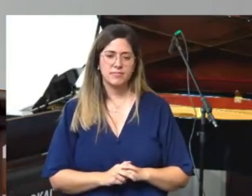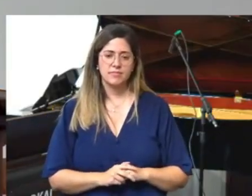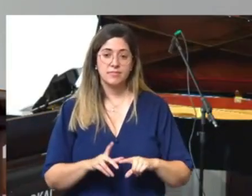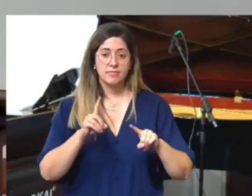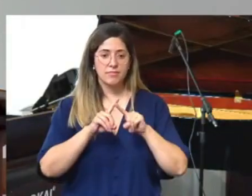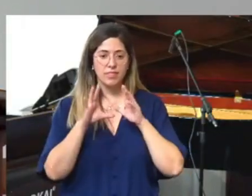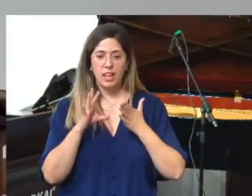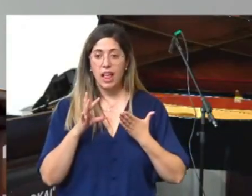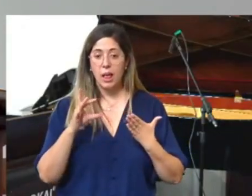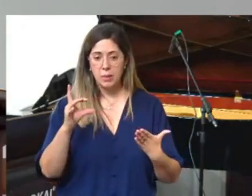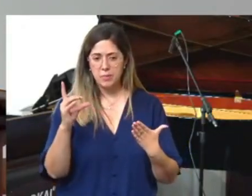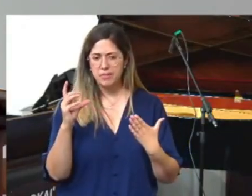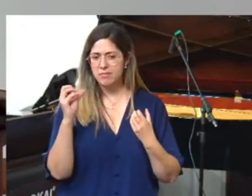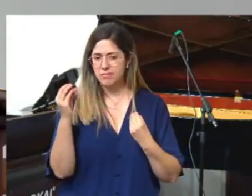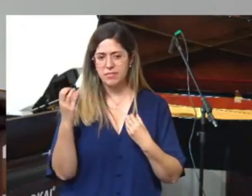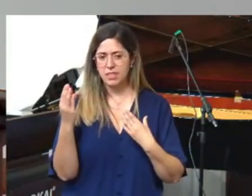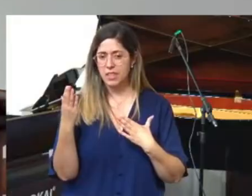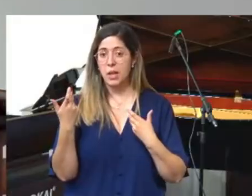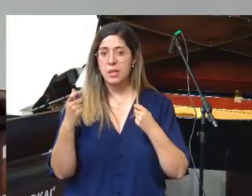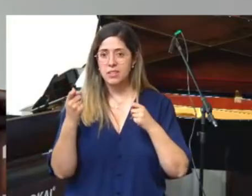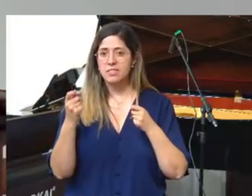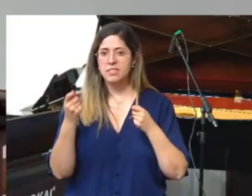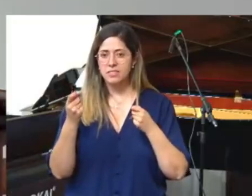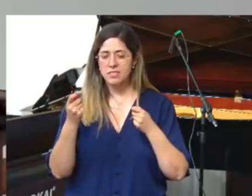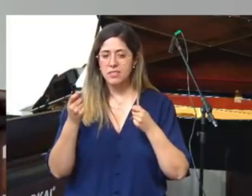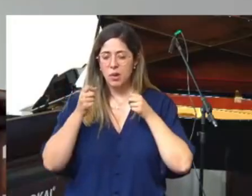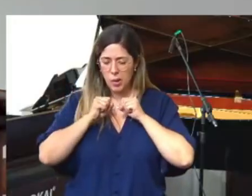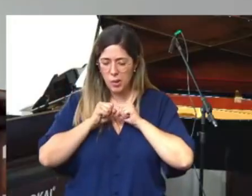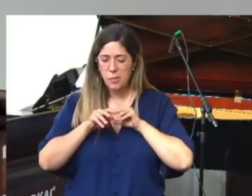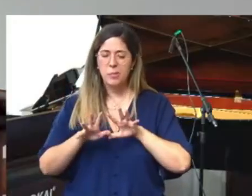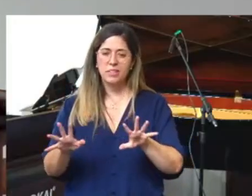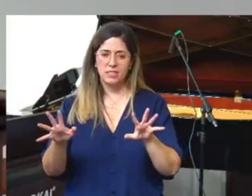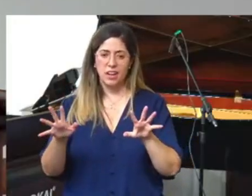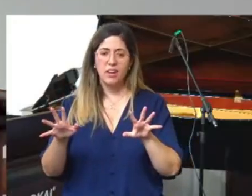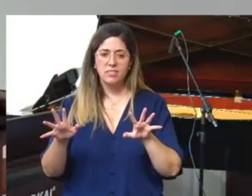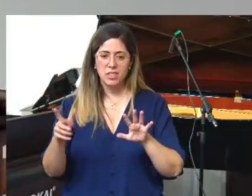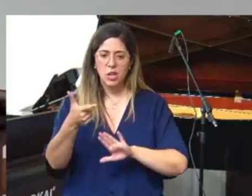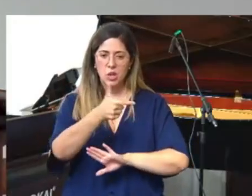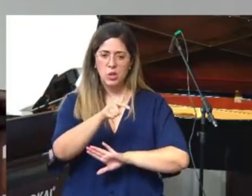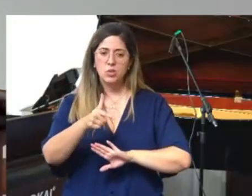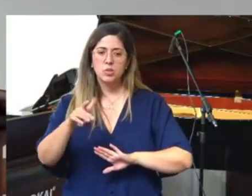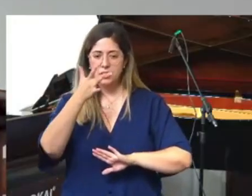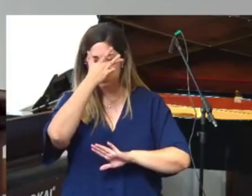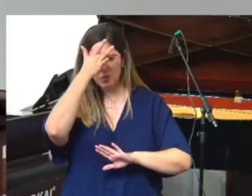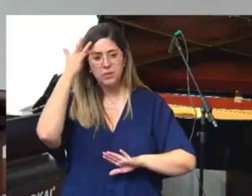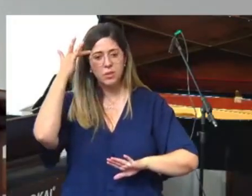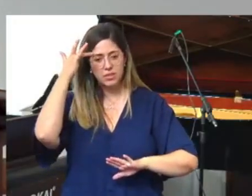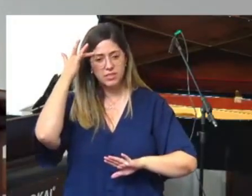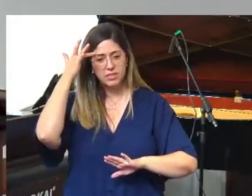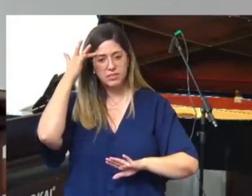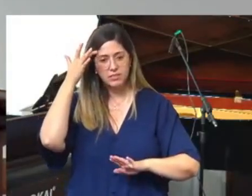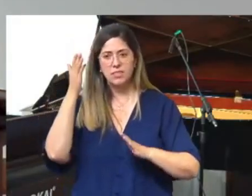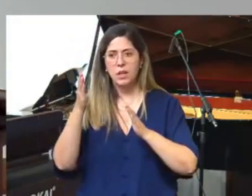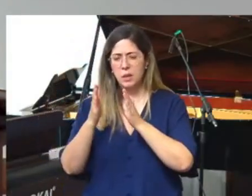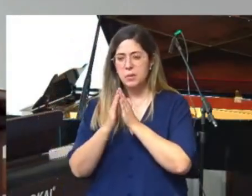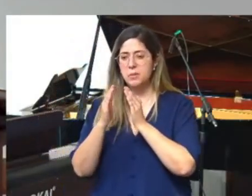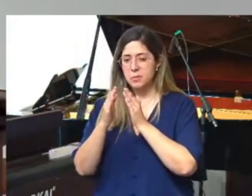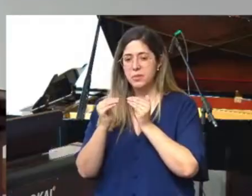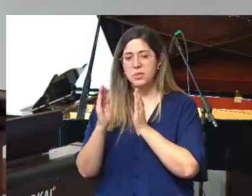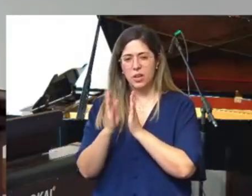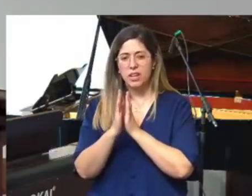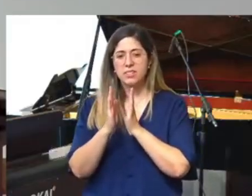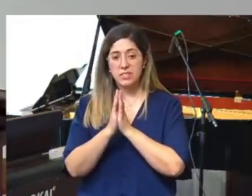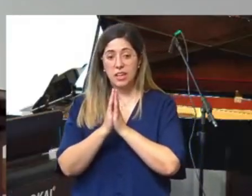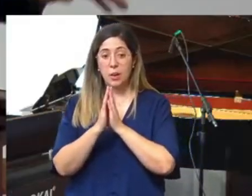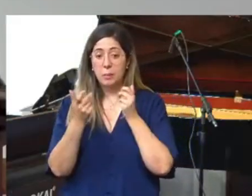A Bíblia não nos ensina assim. Se você caminha dessa forma, você está caminhando fora do Evangelho, fora do